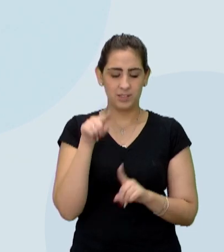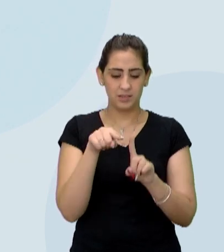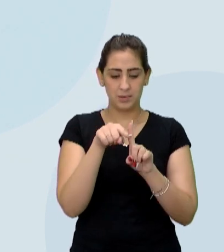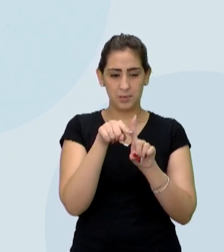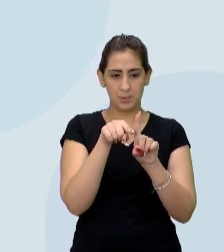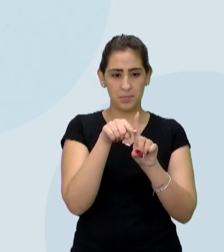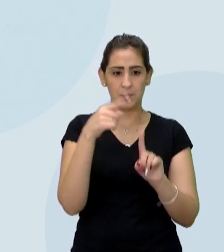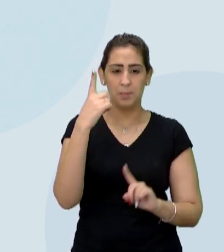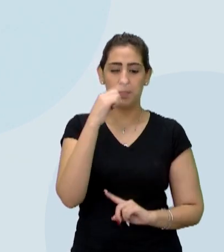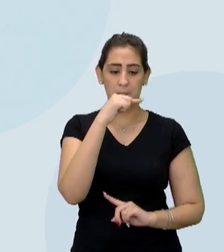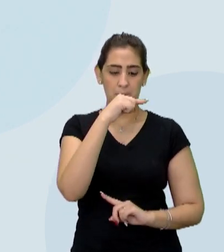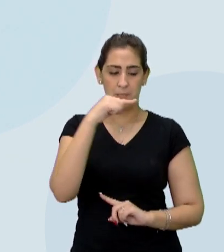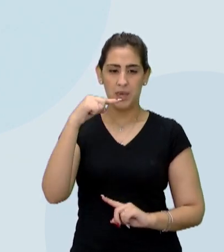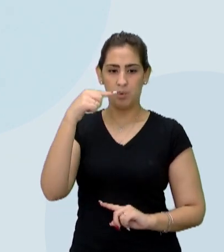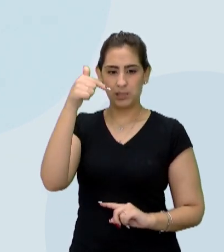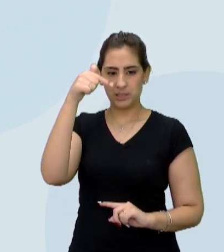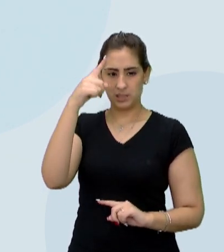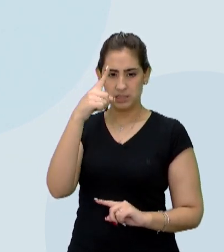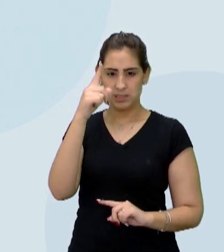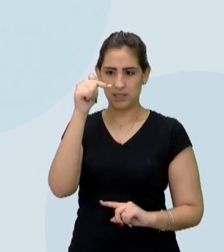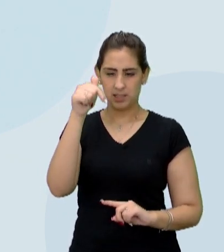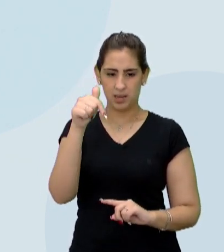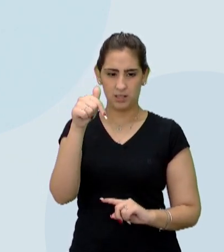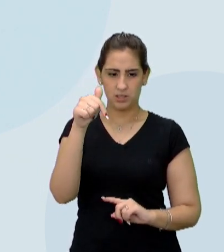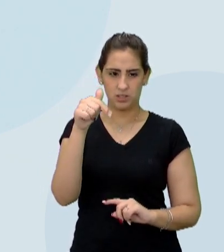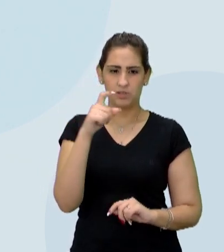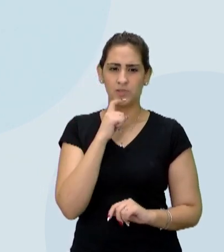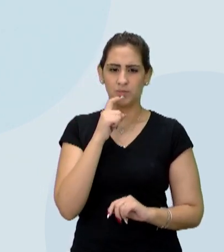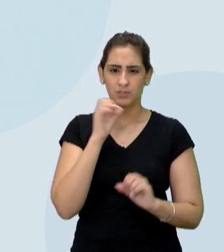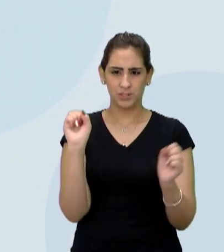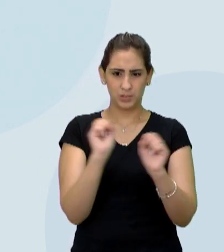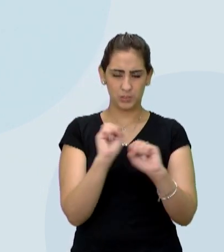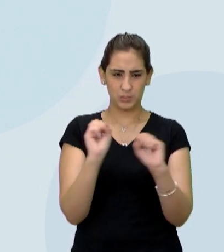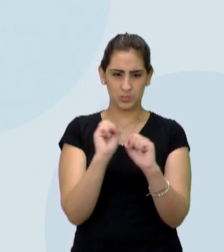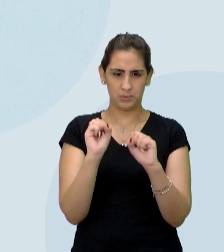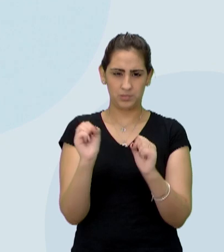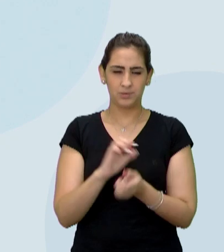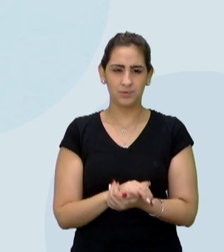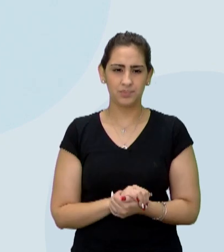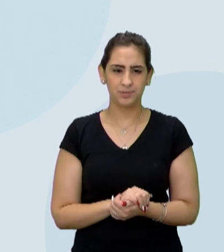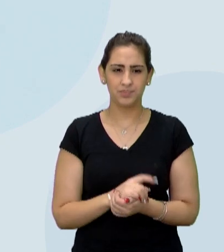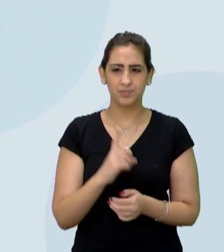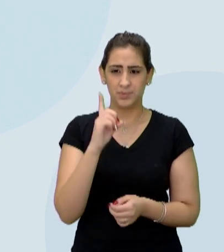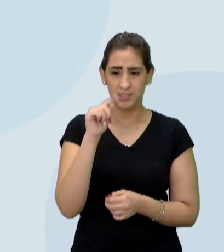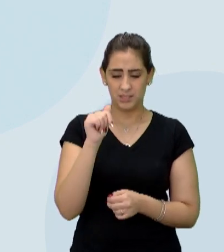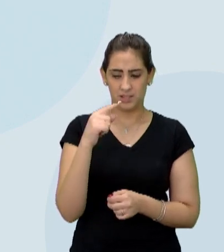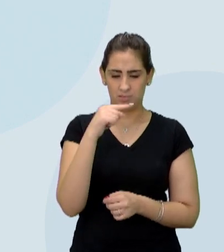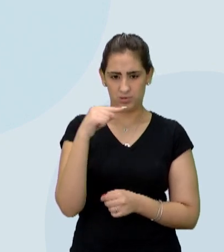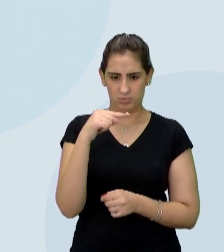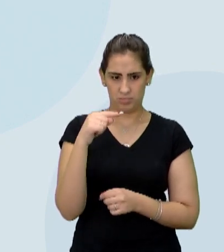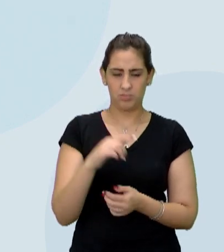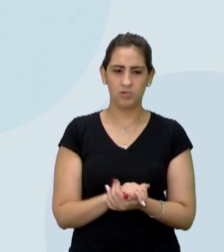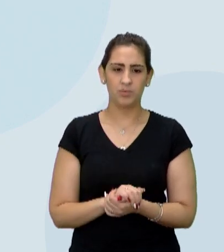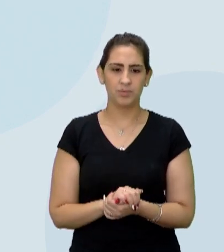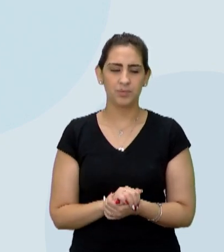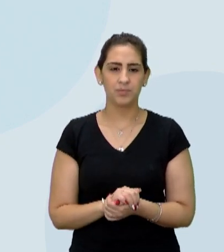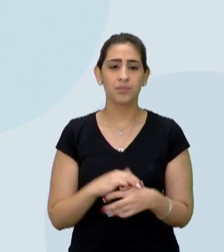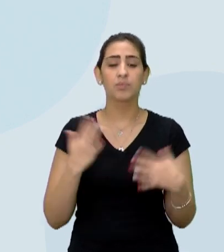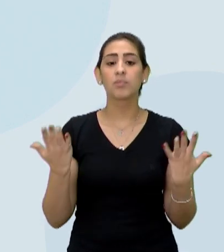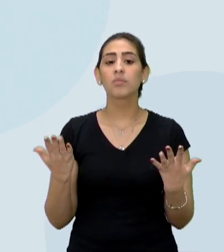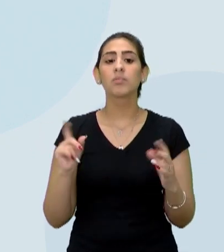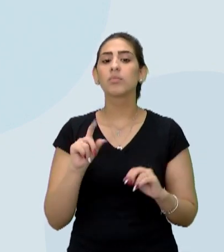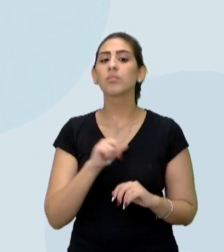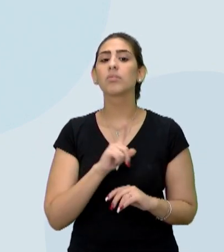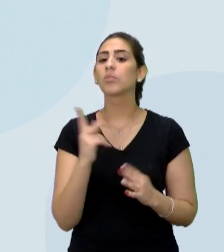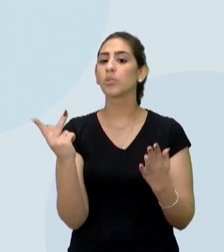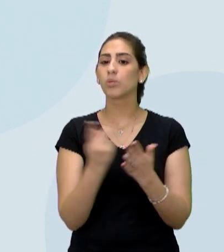menos 17 graus. Ai, que frio, né? 17 graus negativos. Porém, havia um erro